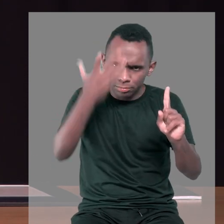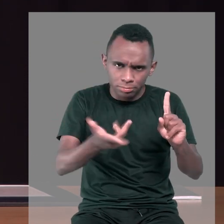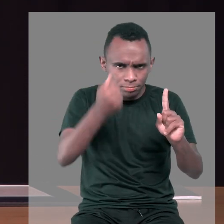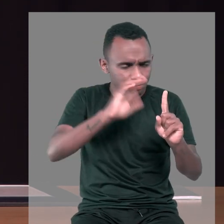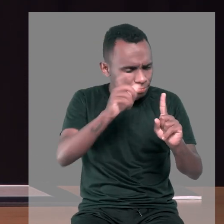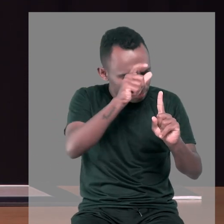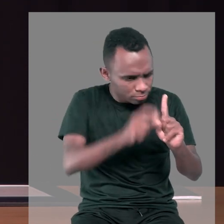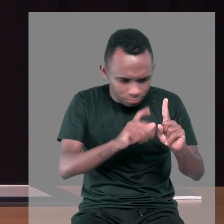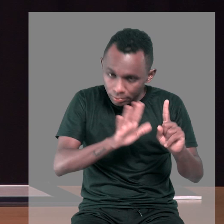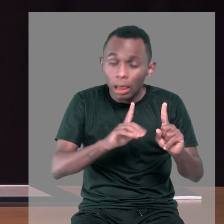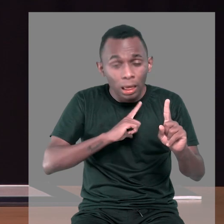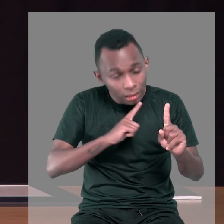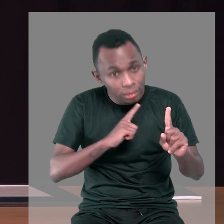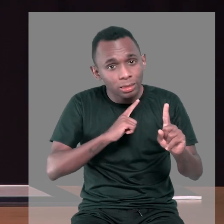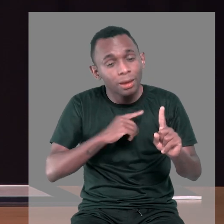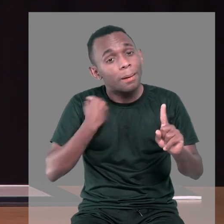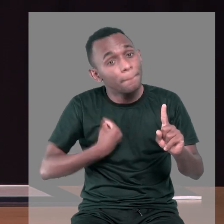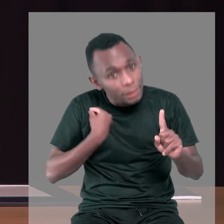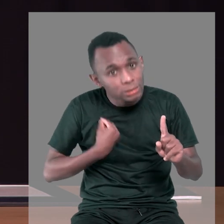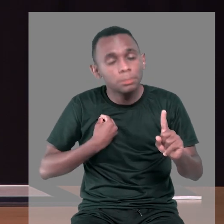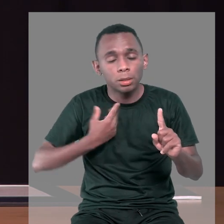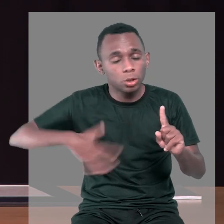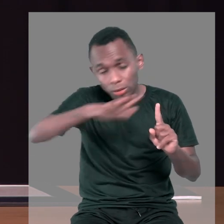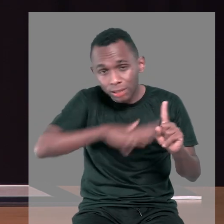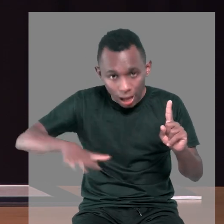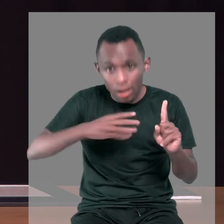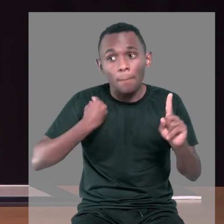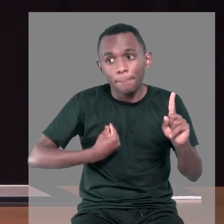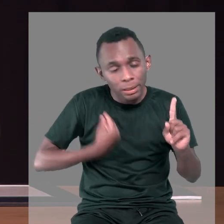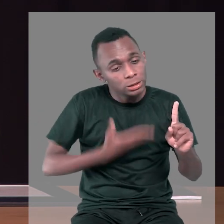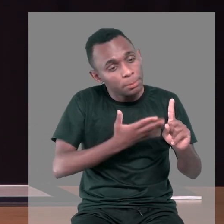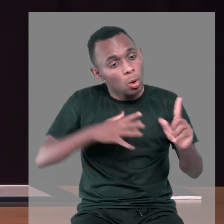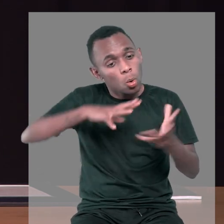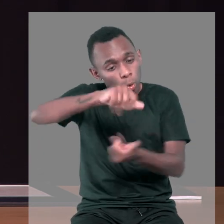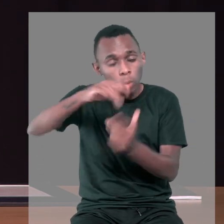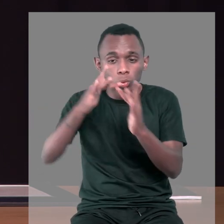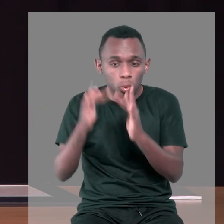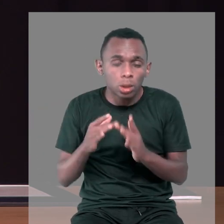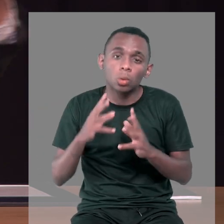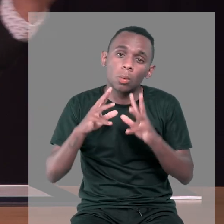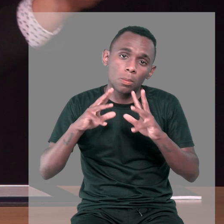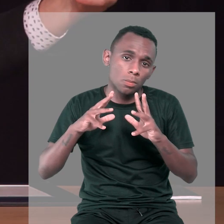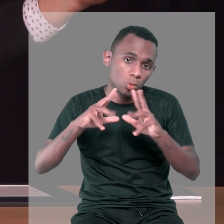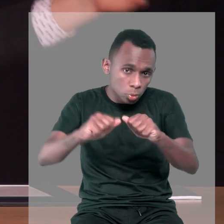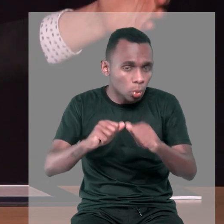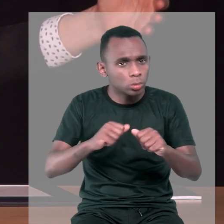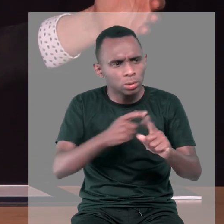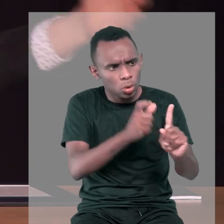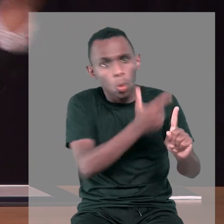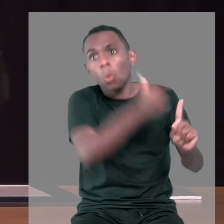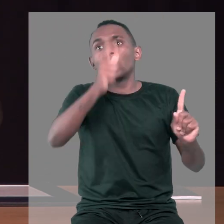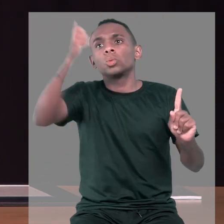Essa figura está presente, ela faz parte do nosso universo, ela faz parte do nosso mundo. Ele não é de